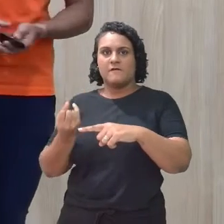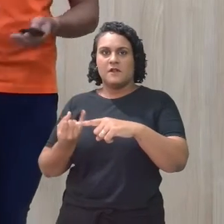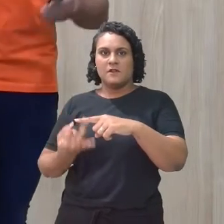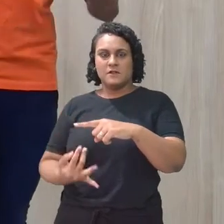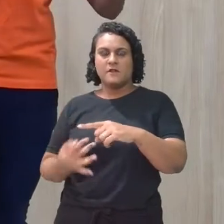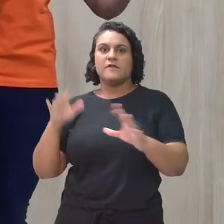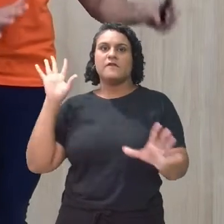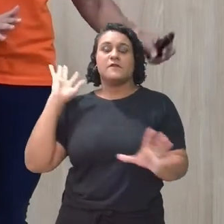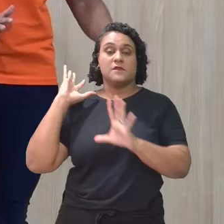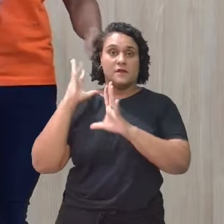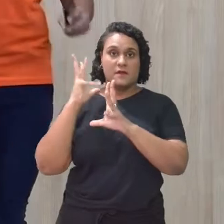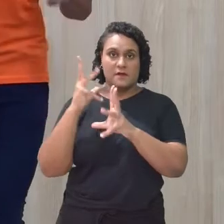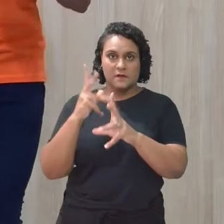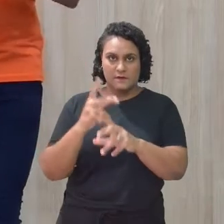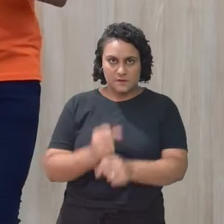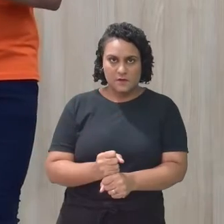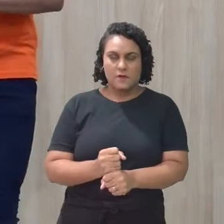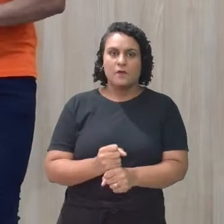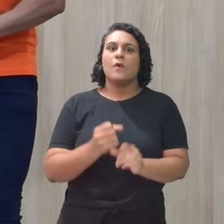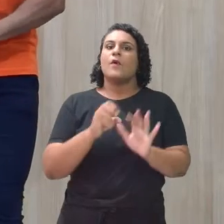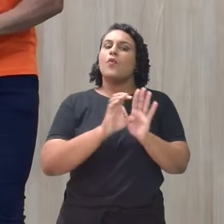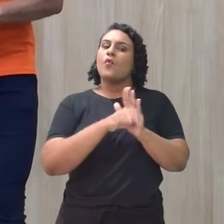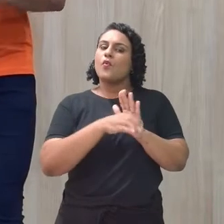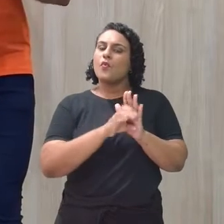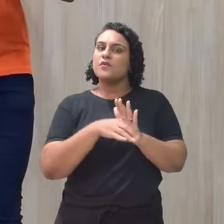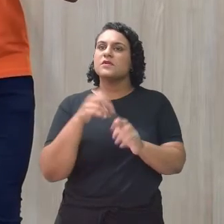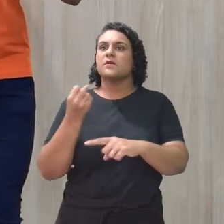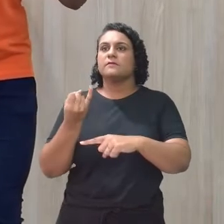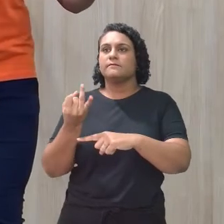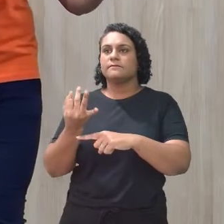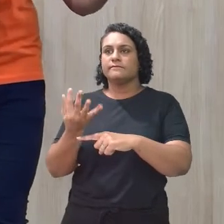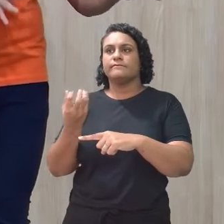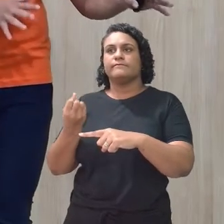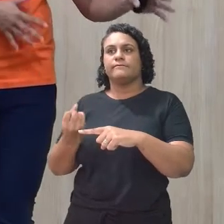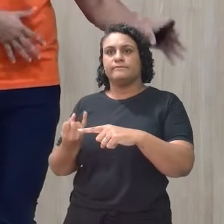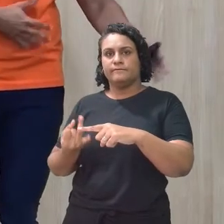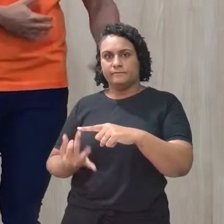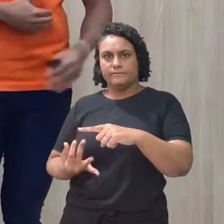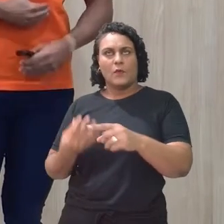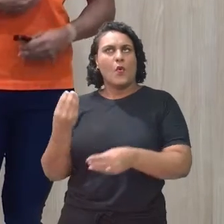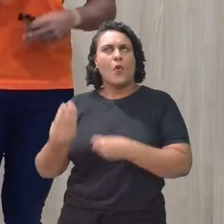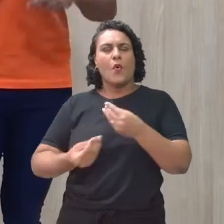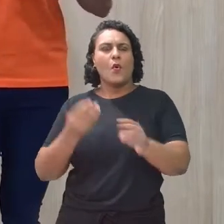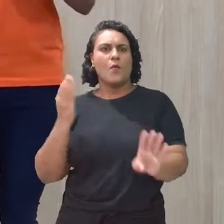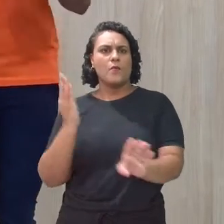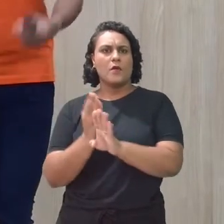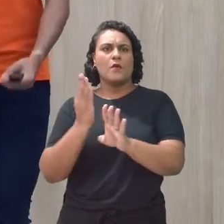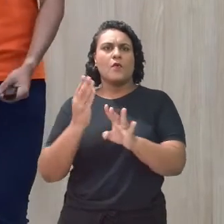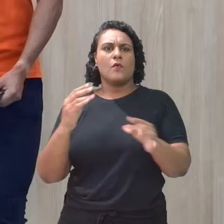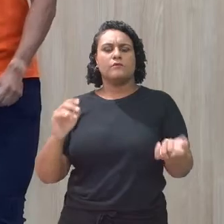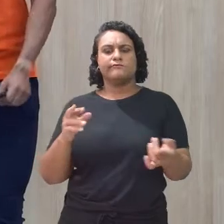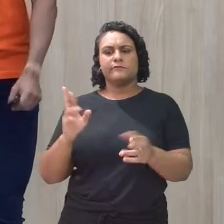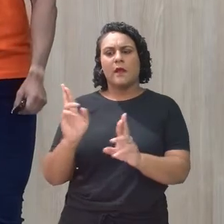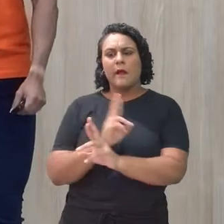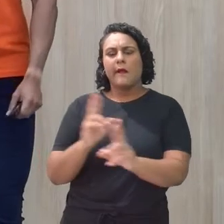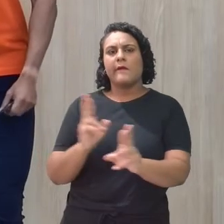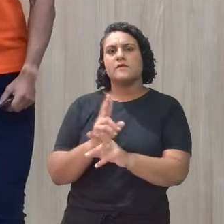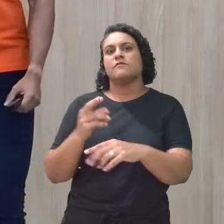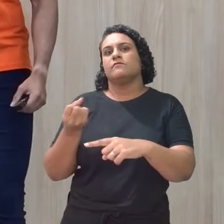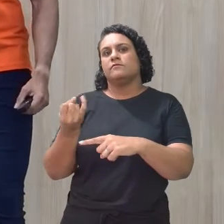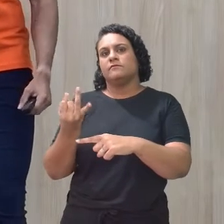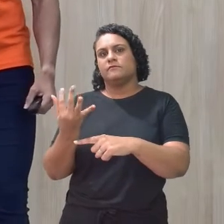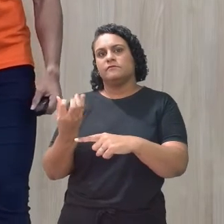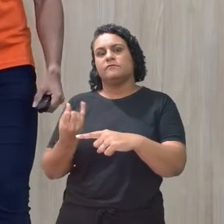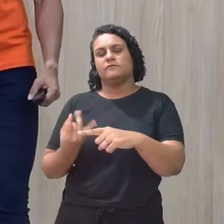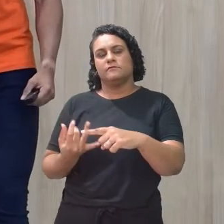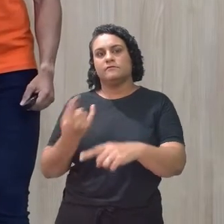fazer uma revisão aí de definição de fração, como é que a gente encontra essas relações também de fração. Você